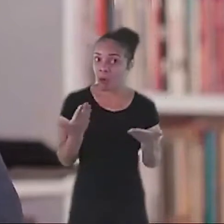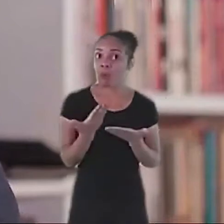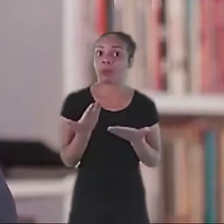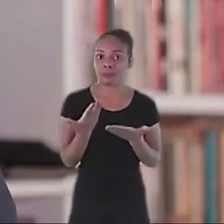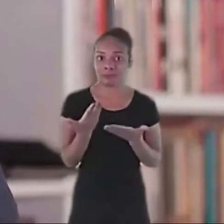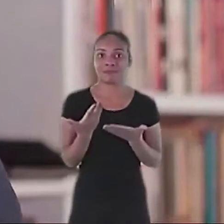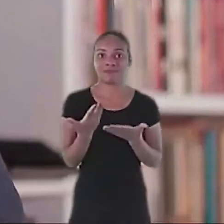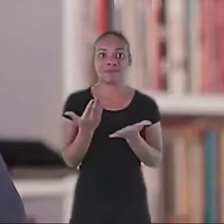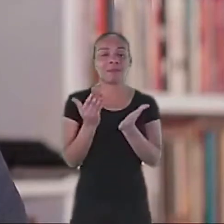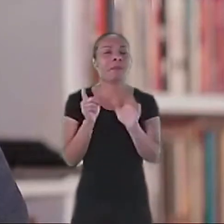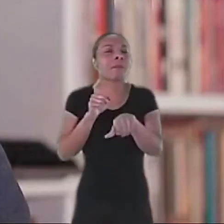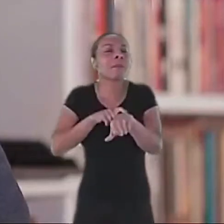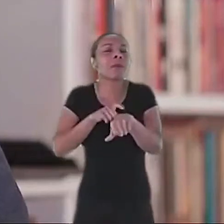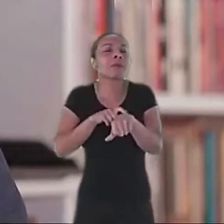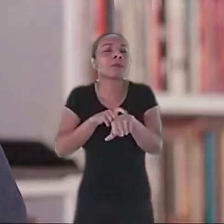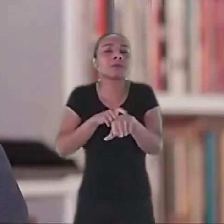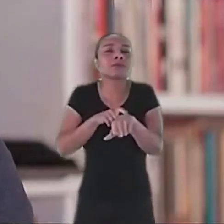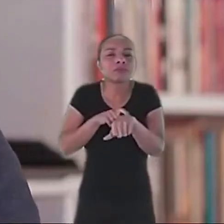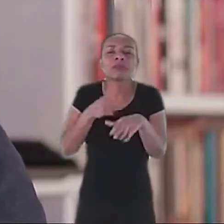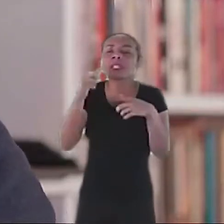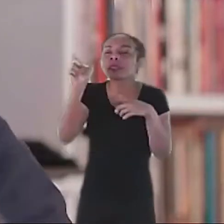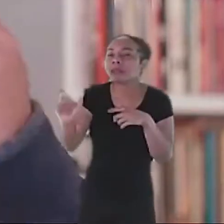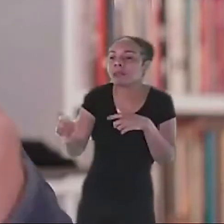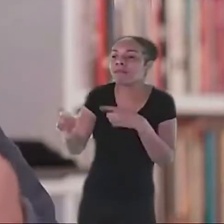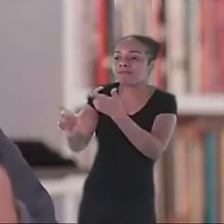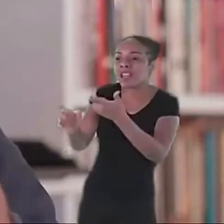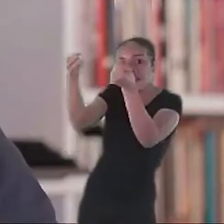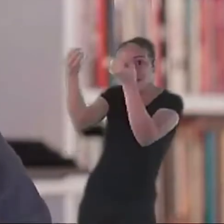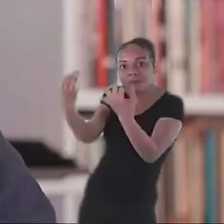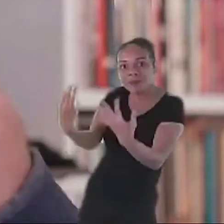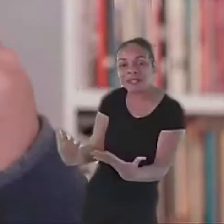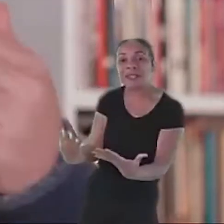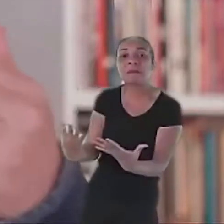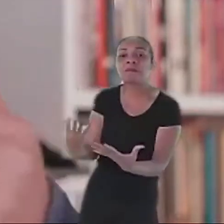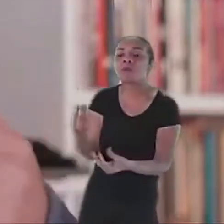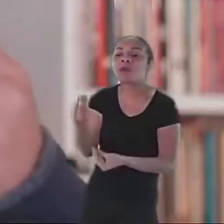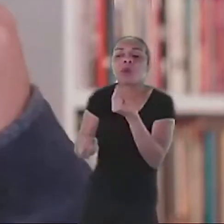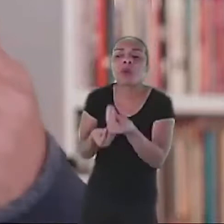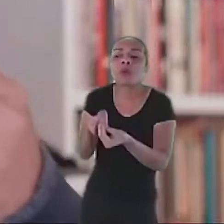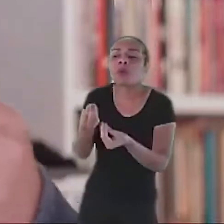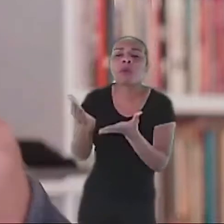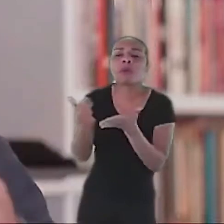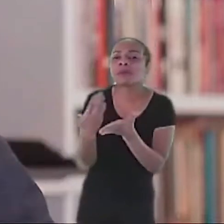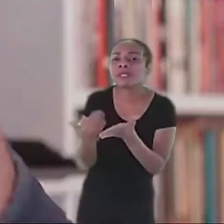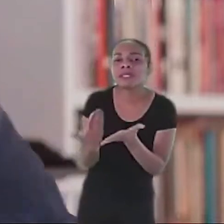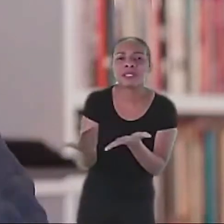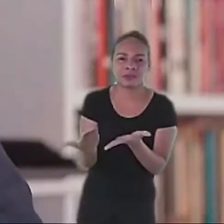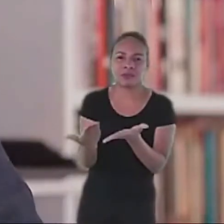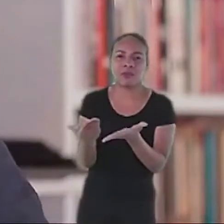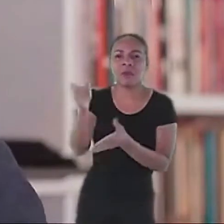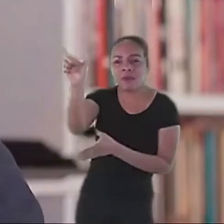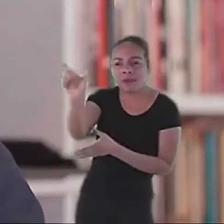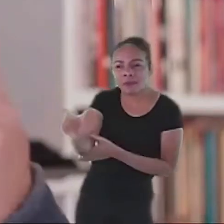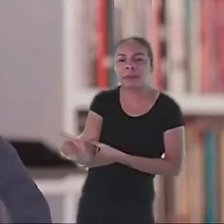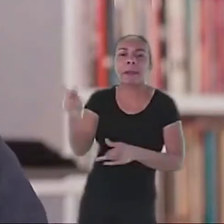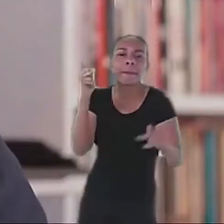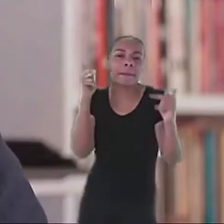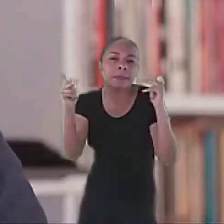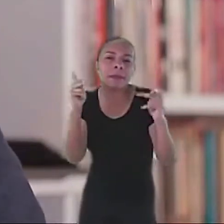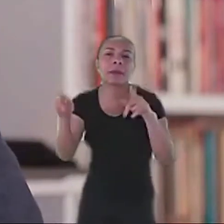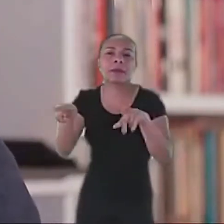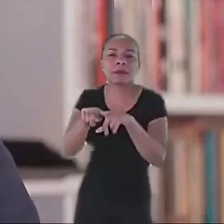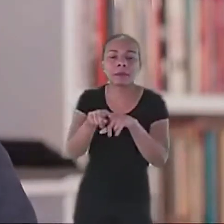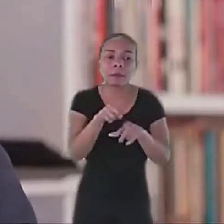começar falando um pouco do livro. Explica para a gente como é que foi essa decisão de um psiquiatra, psicanalista e um economista